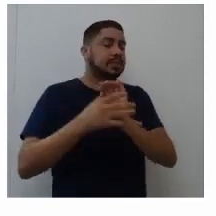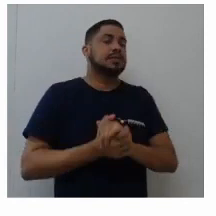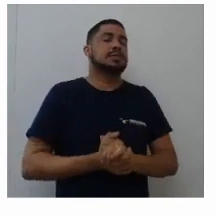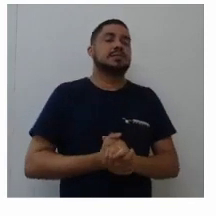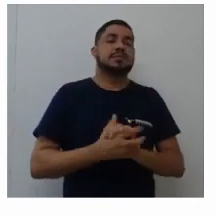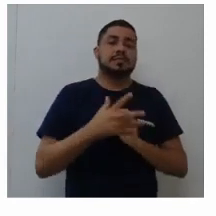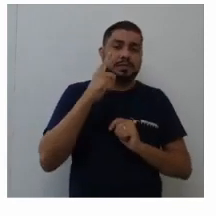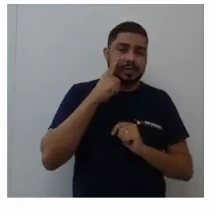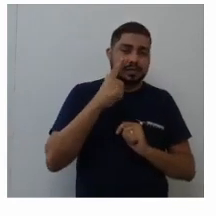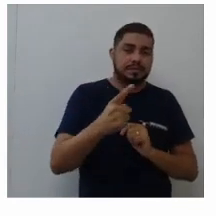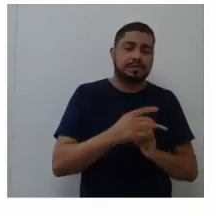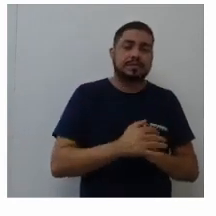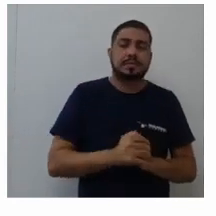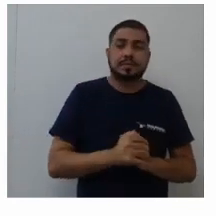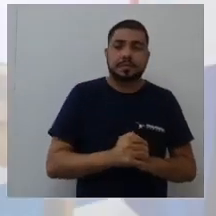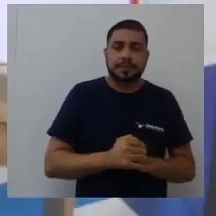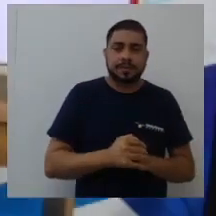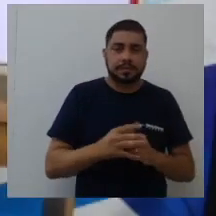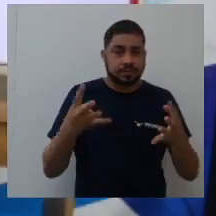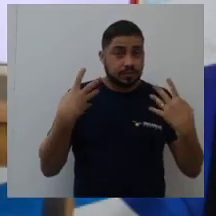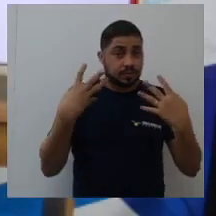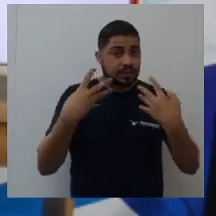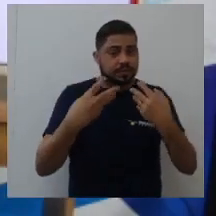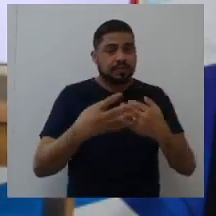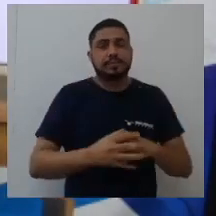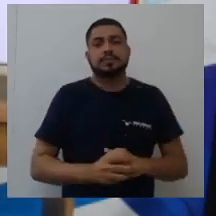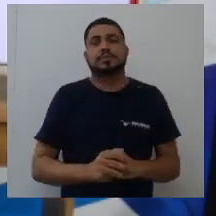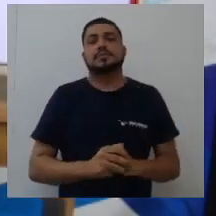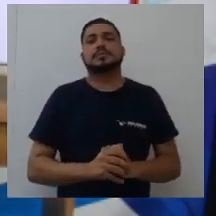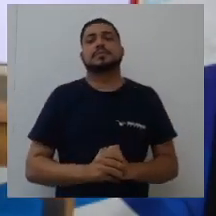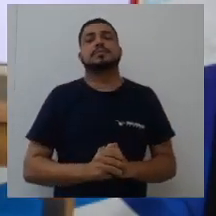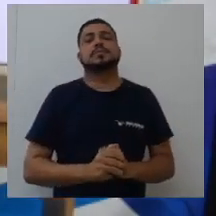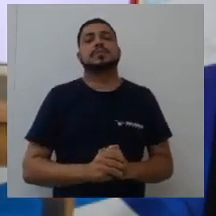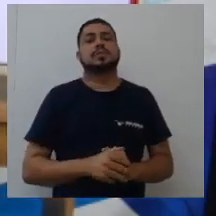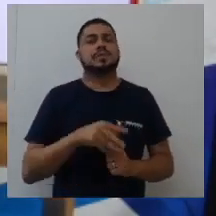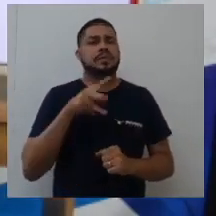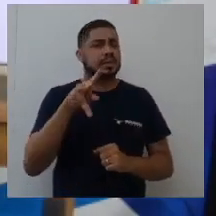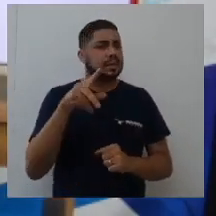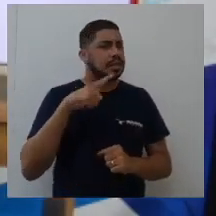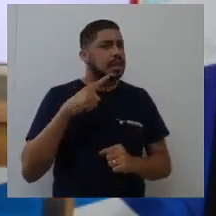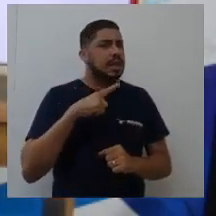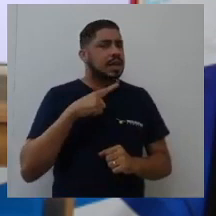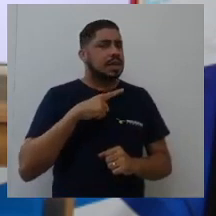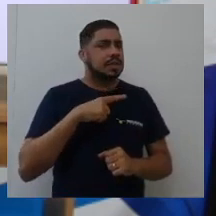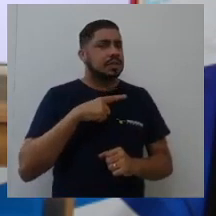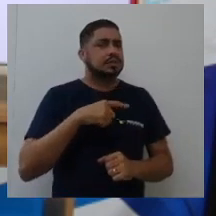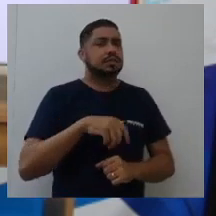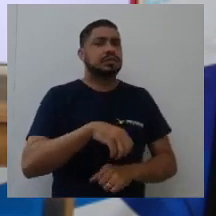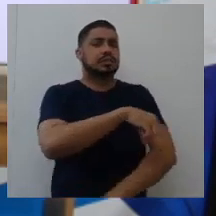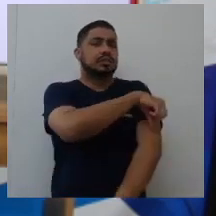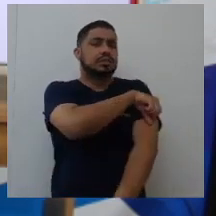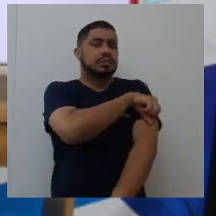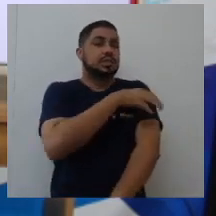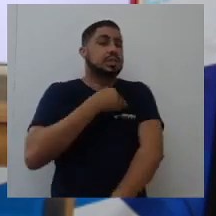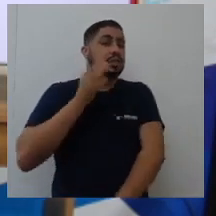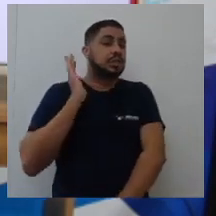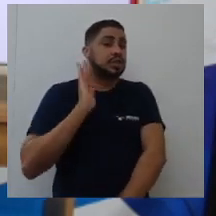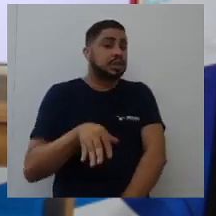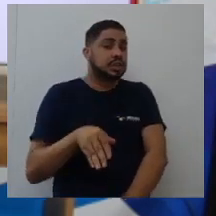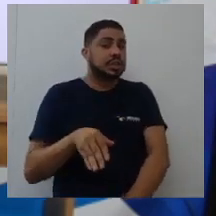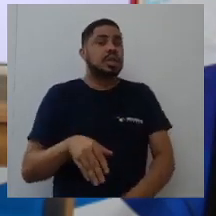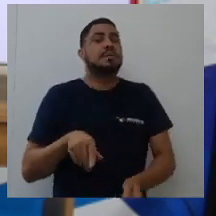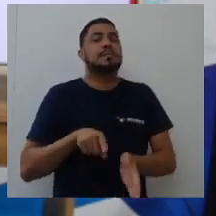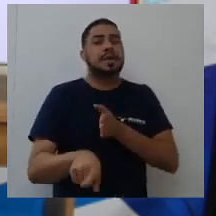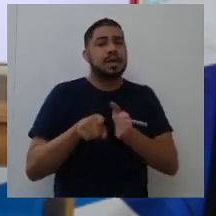Vê bem. Olha pra mim aqui, meu irmão. Vê só. Vocês estão no 9º ano aí. E eu já trouxe uma questão de